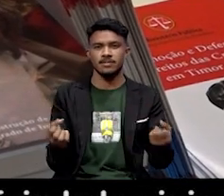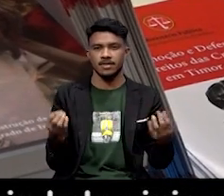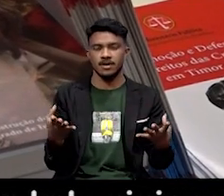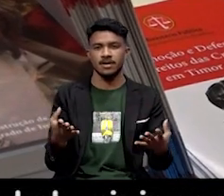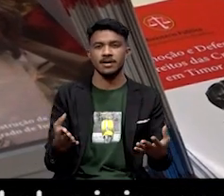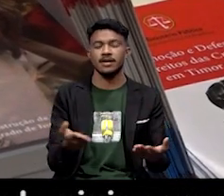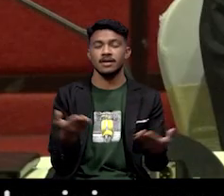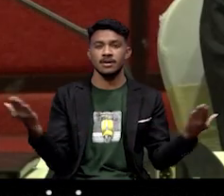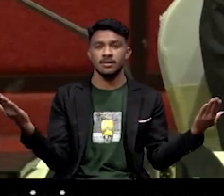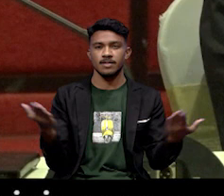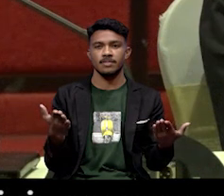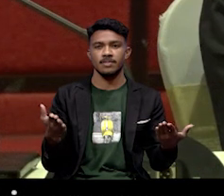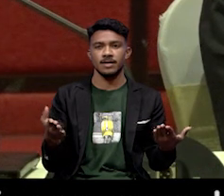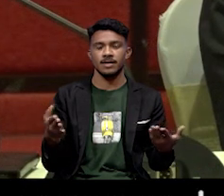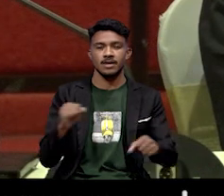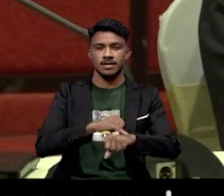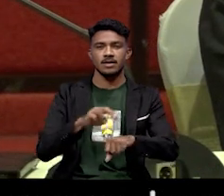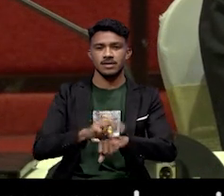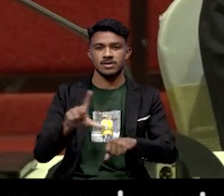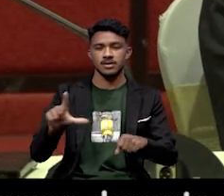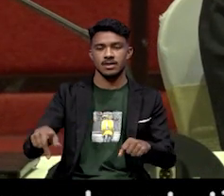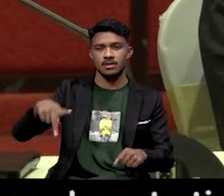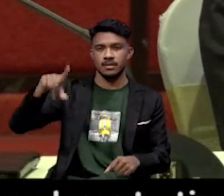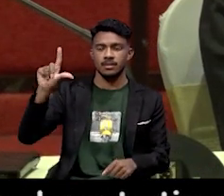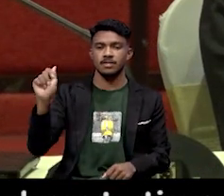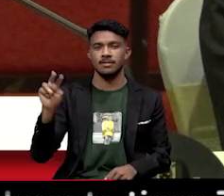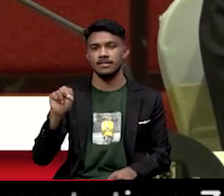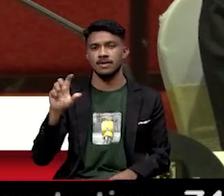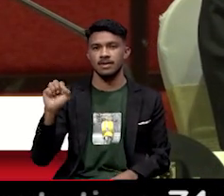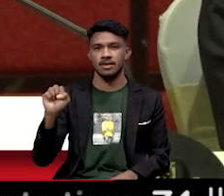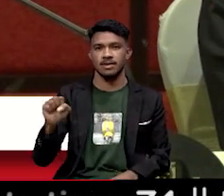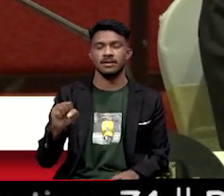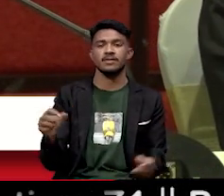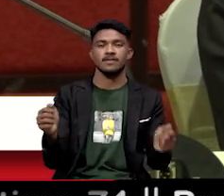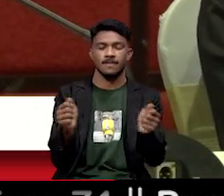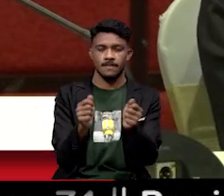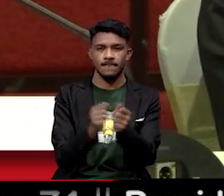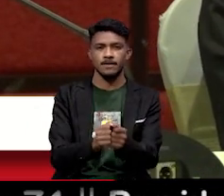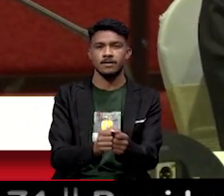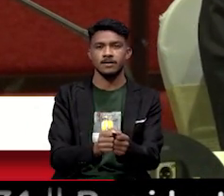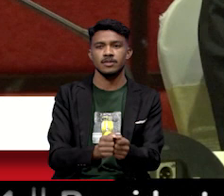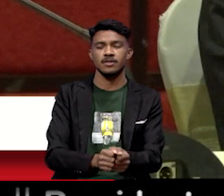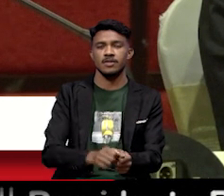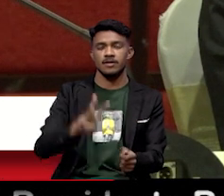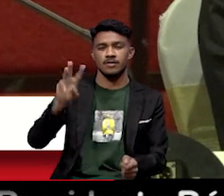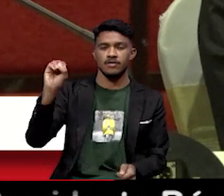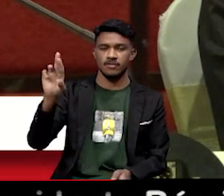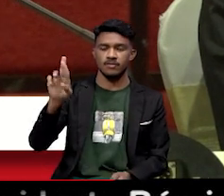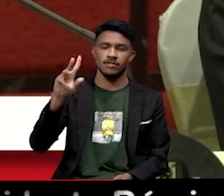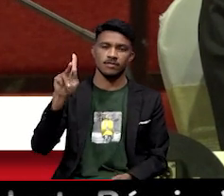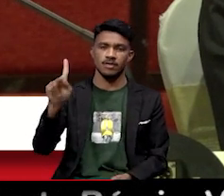nebe ma plan internacional, safe fund, savings, de silver, no world vision de publica que